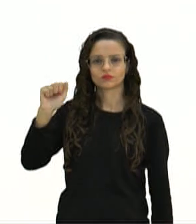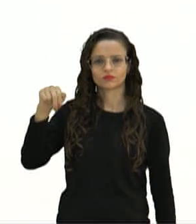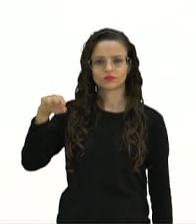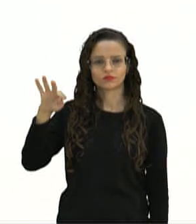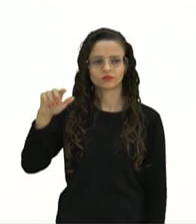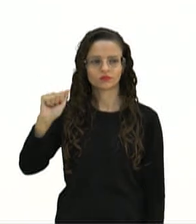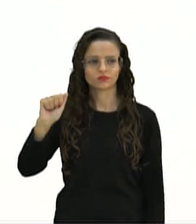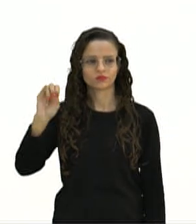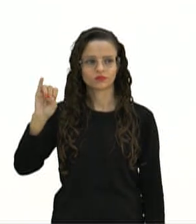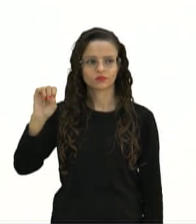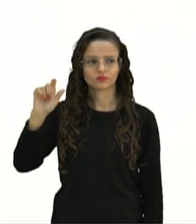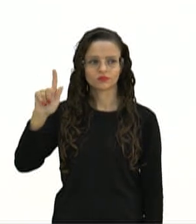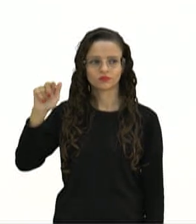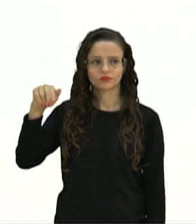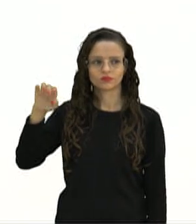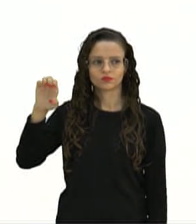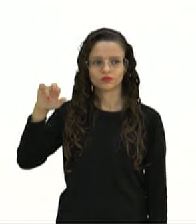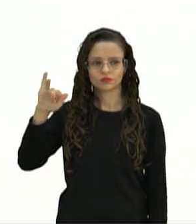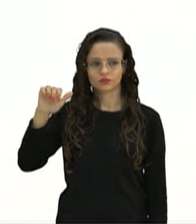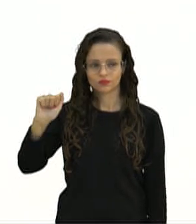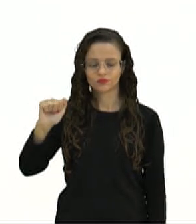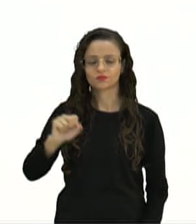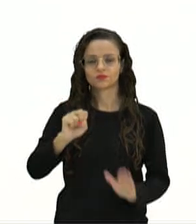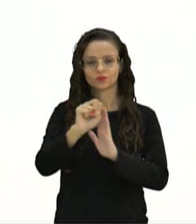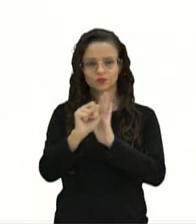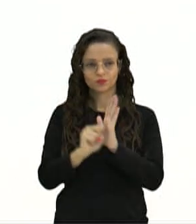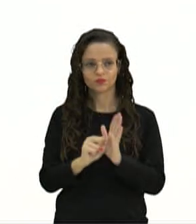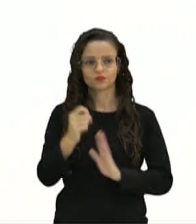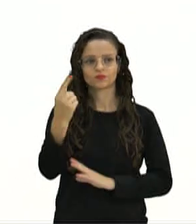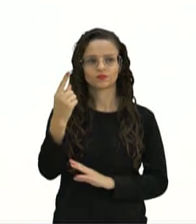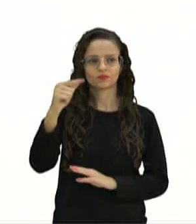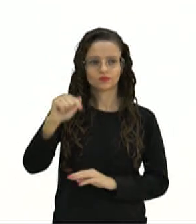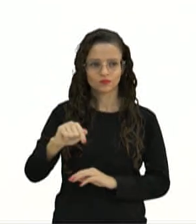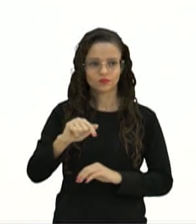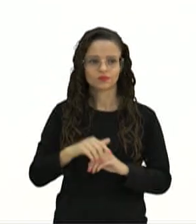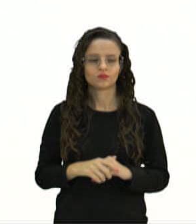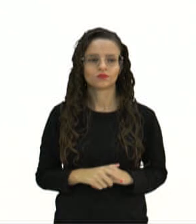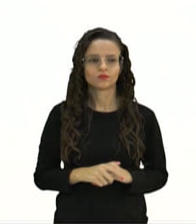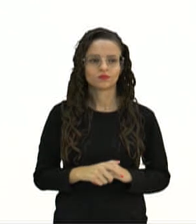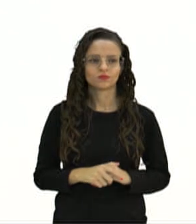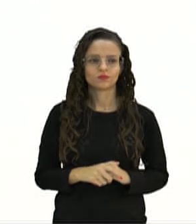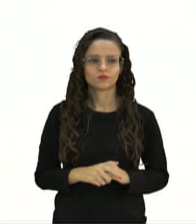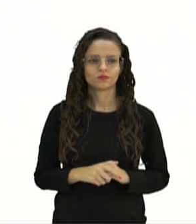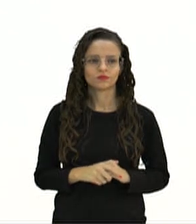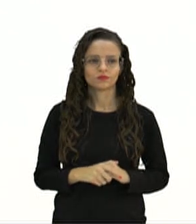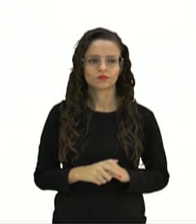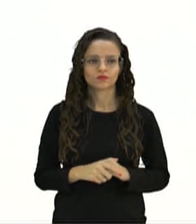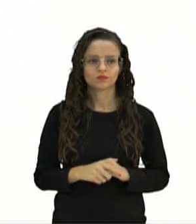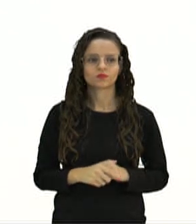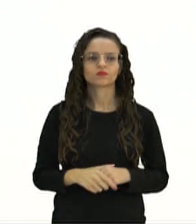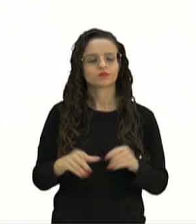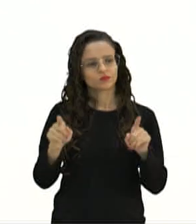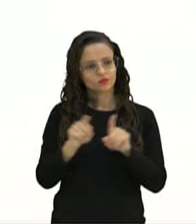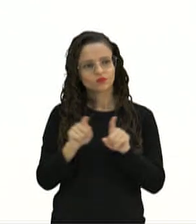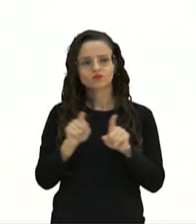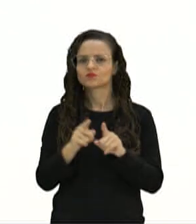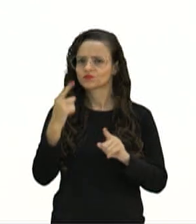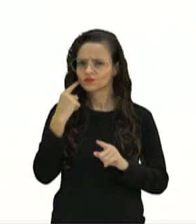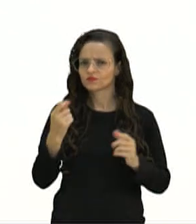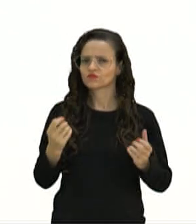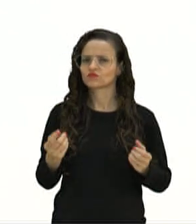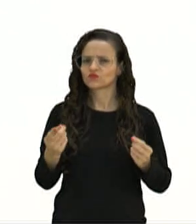Agone, de Francesco Borromini, no século XVII. Aqui nós reparamos também toda aquela riqueza de